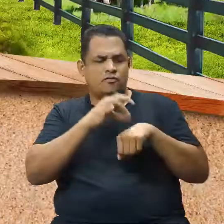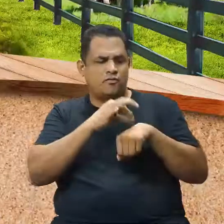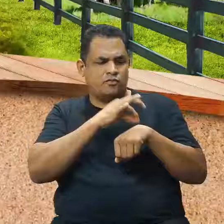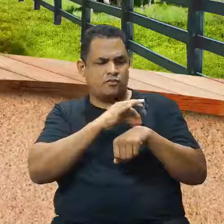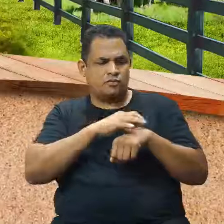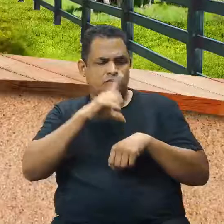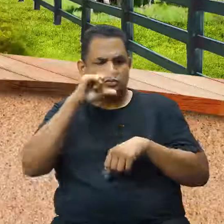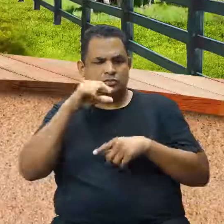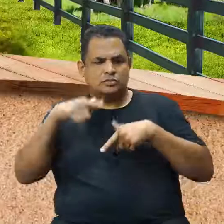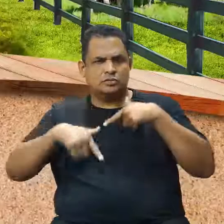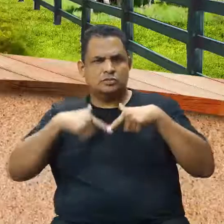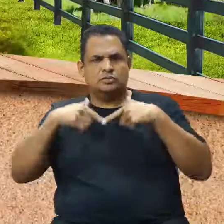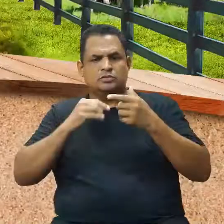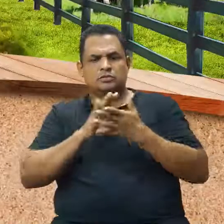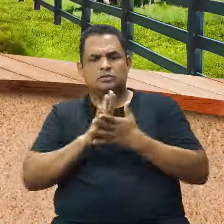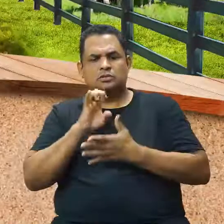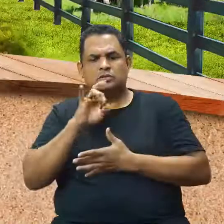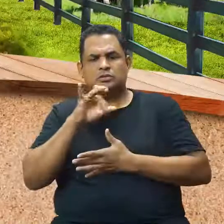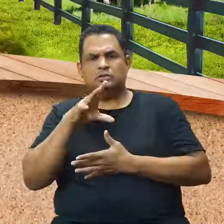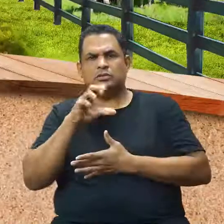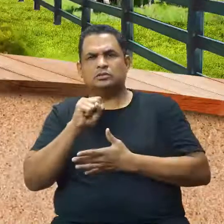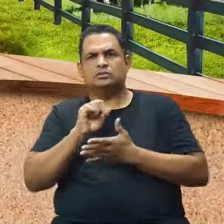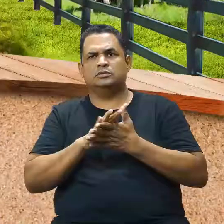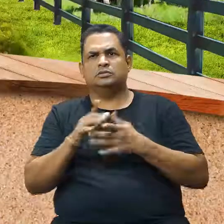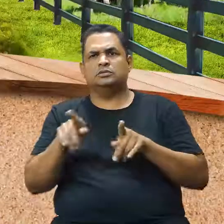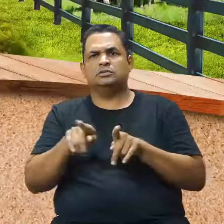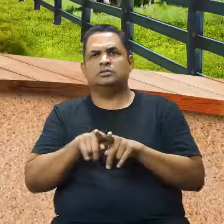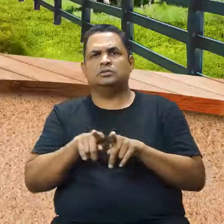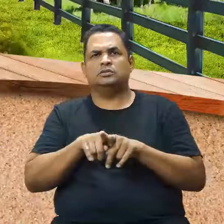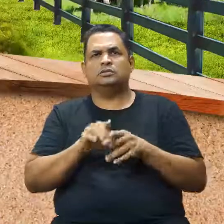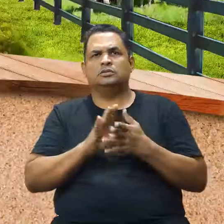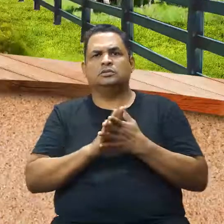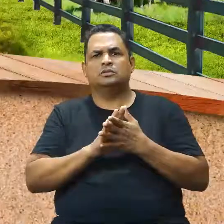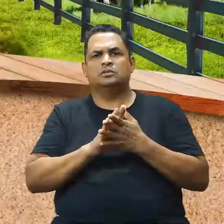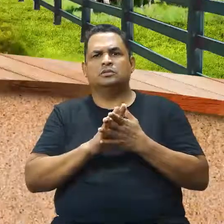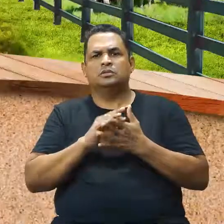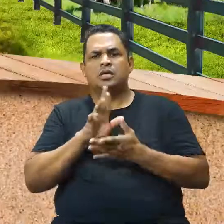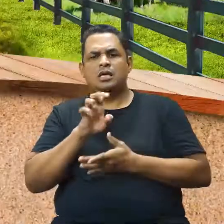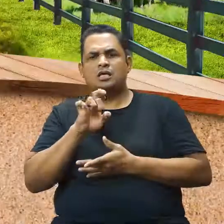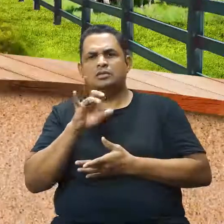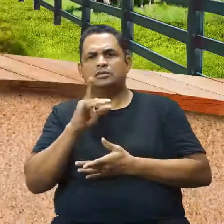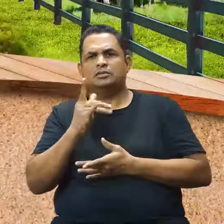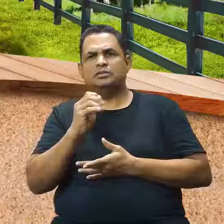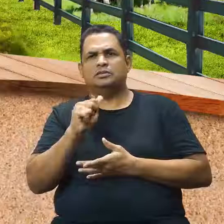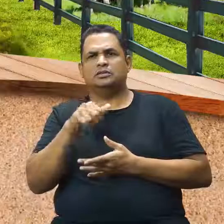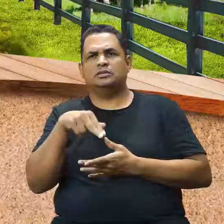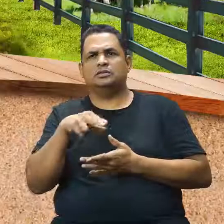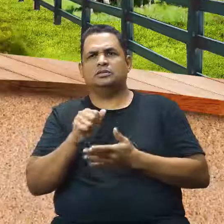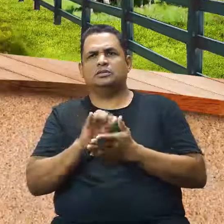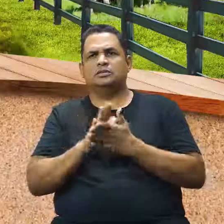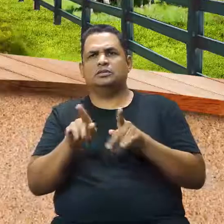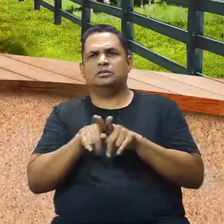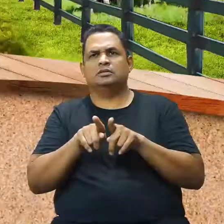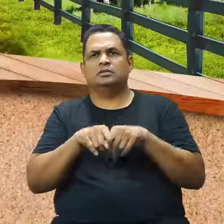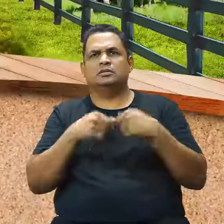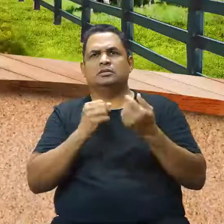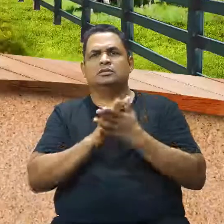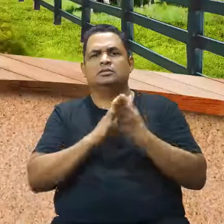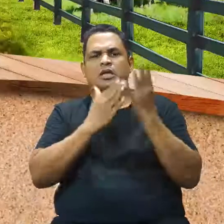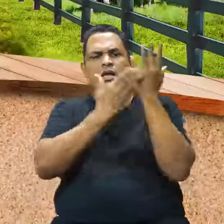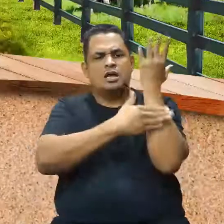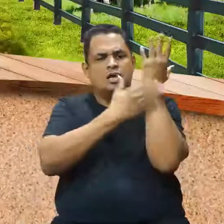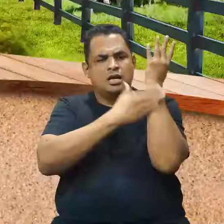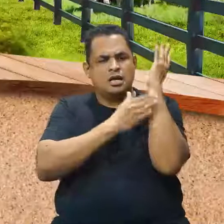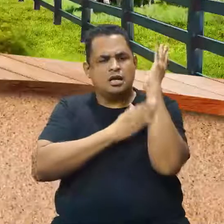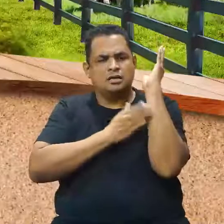de essências, diminuir a produção de resina, diminuir a produção de casca, que